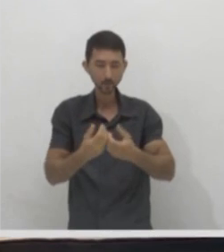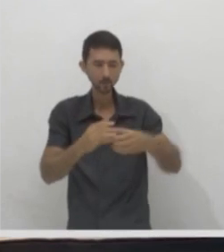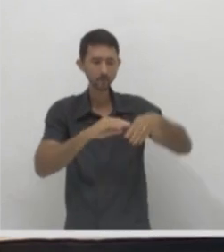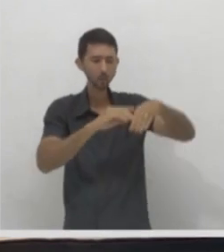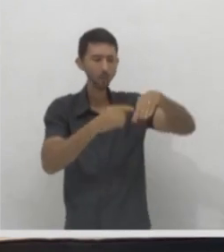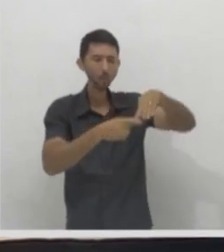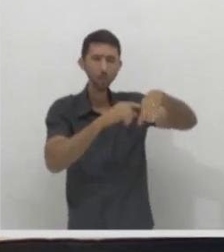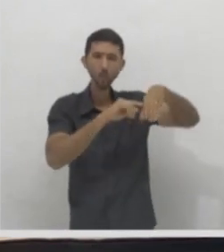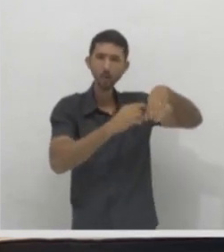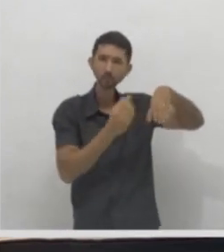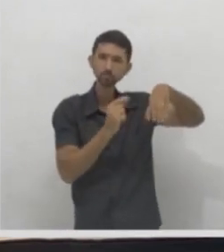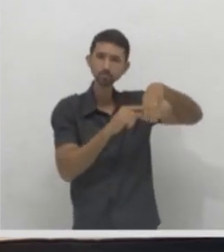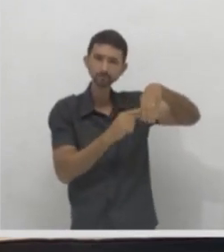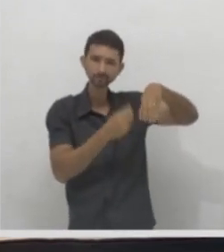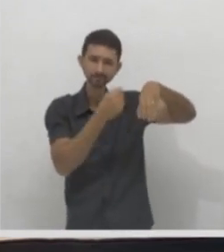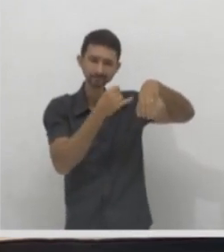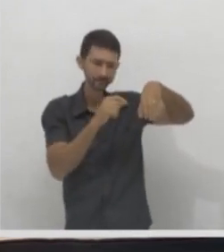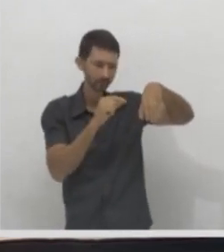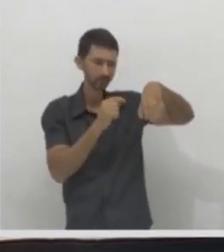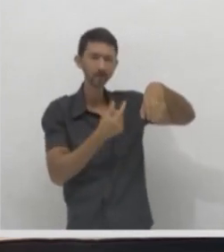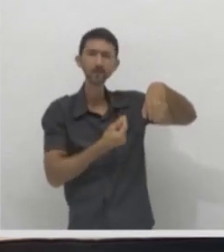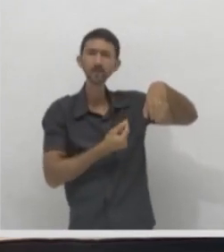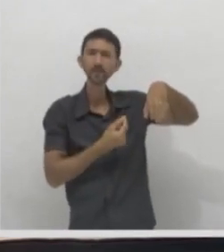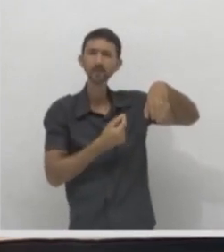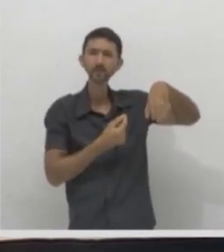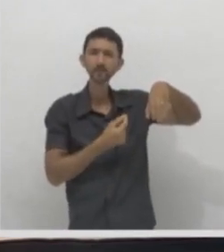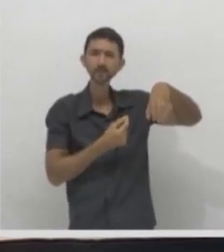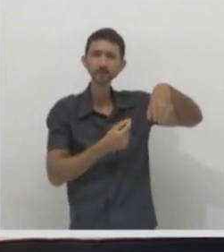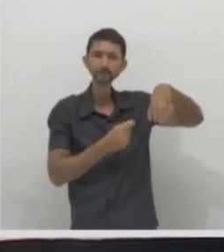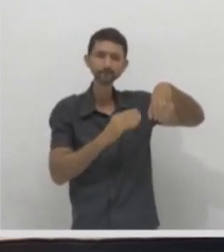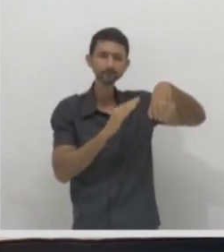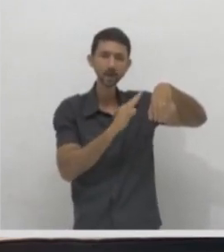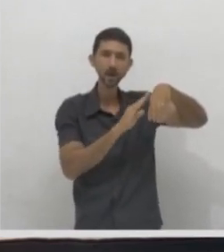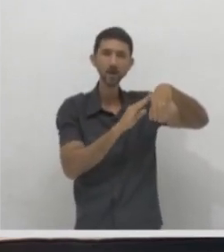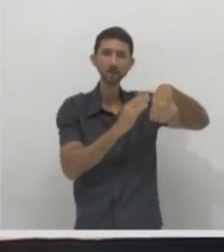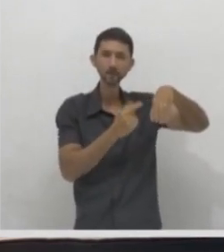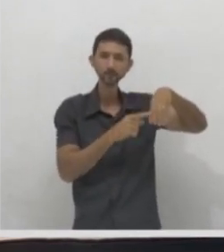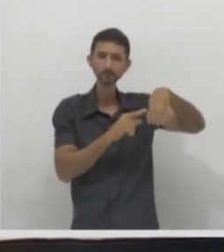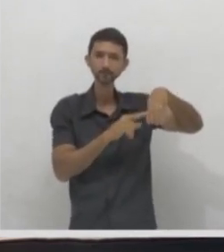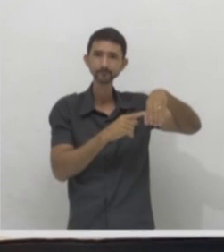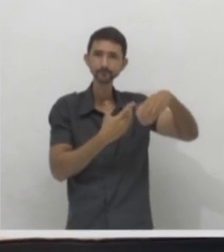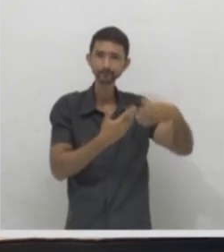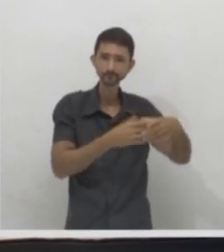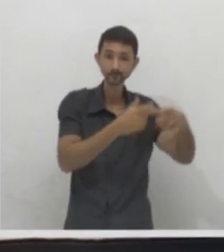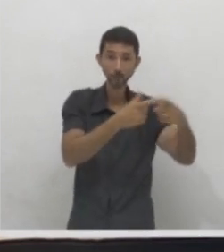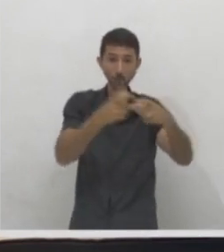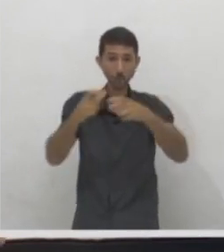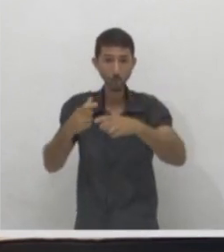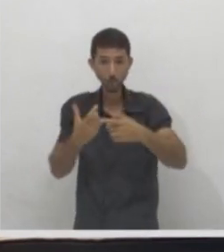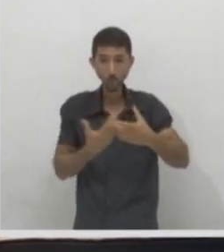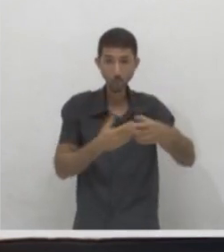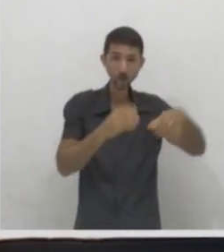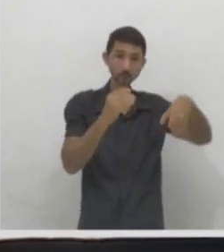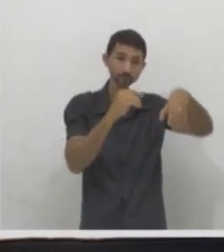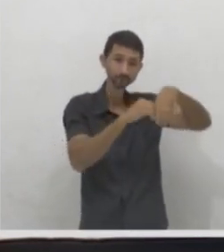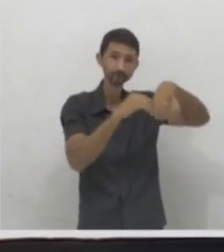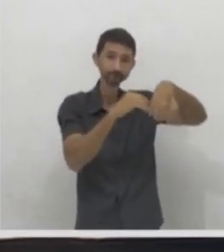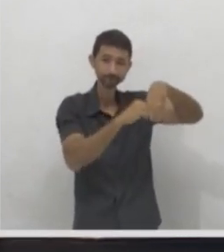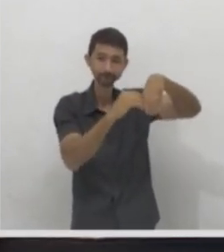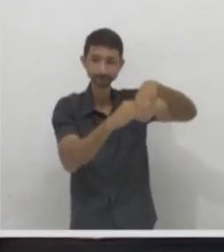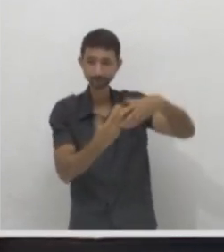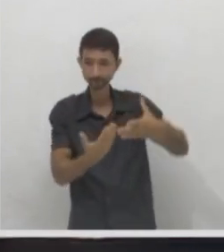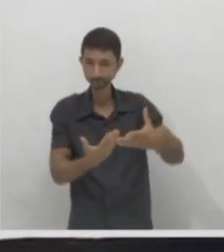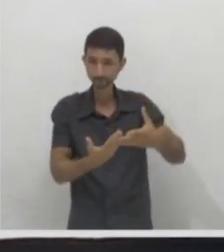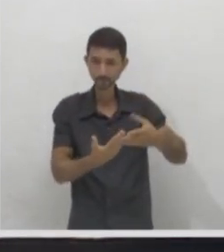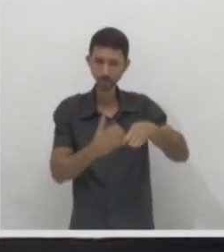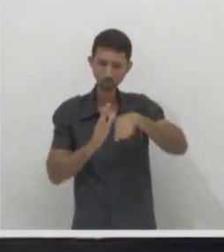estamos restringindo, nesse caso aí, a moradia deles a lugares onde havia cavernas e grutas. Então,